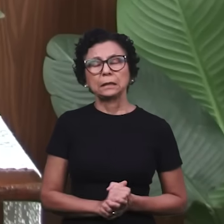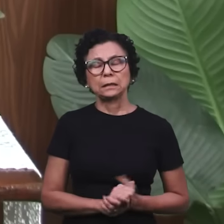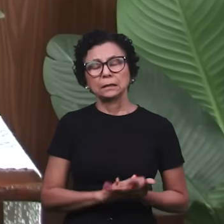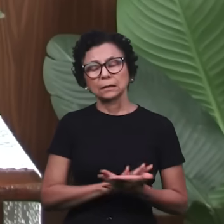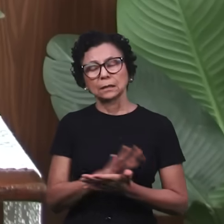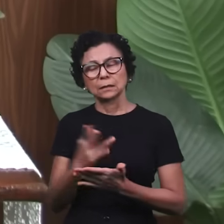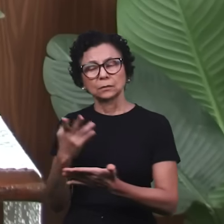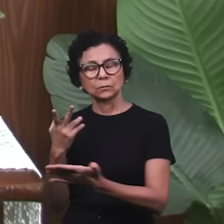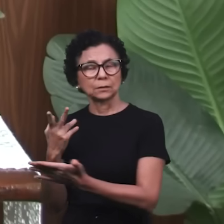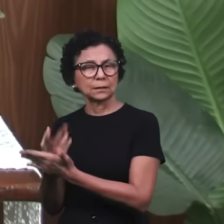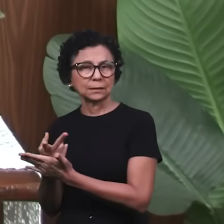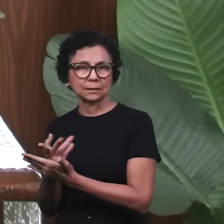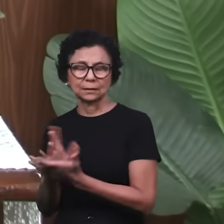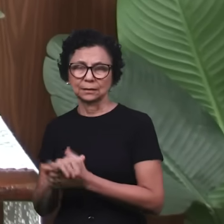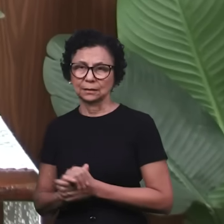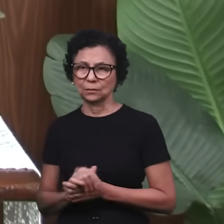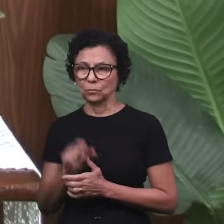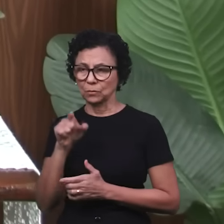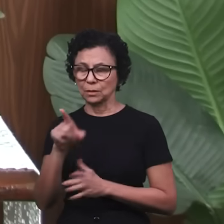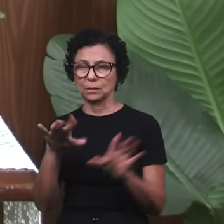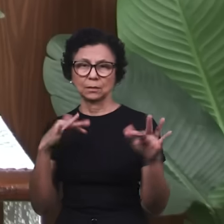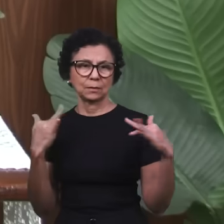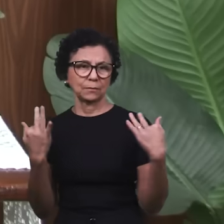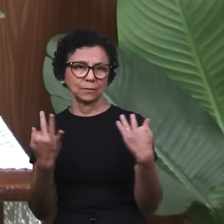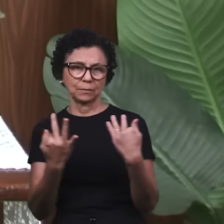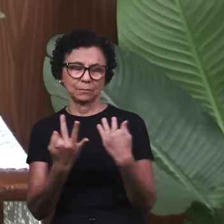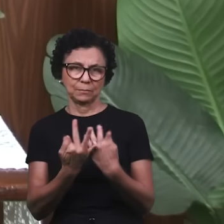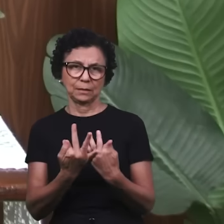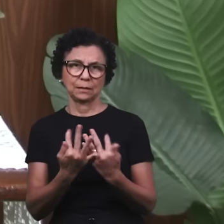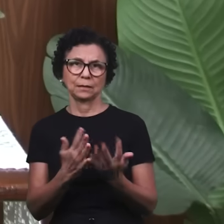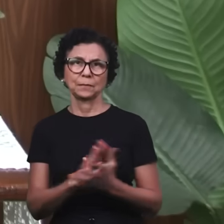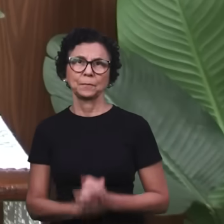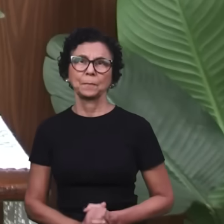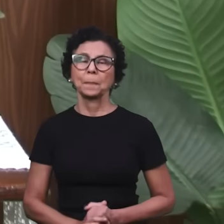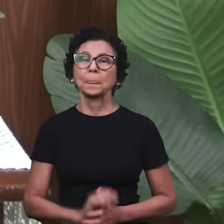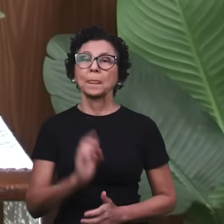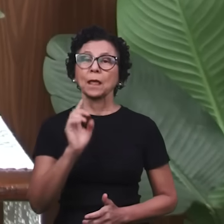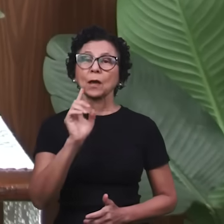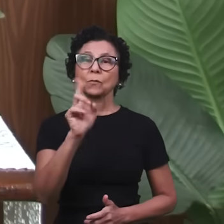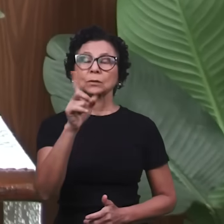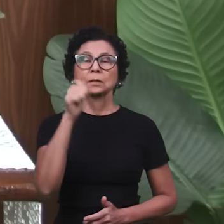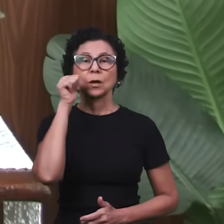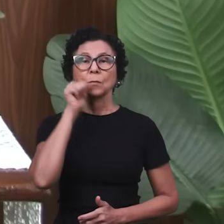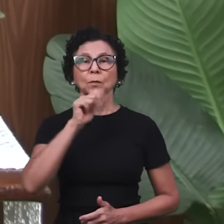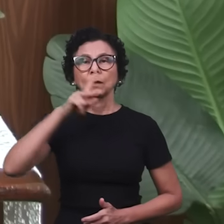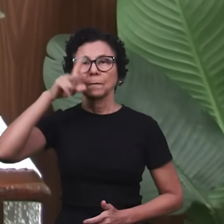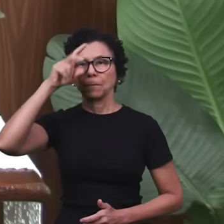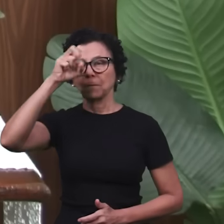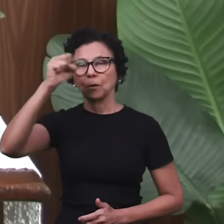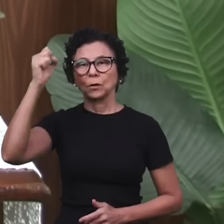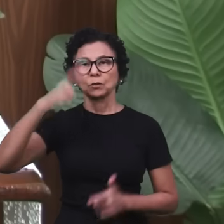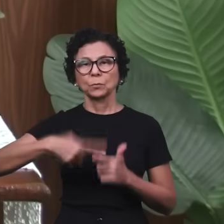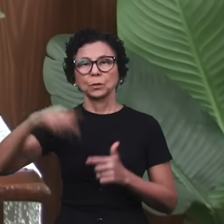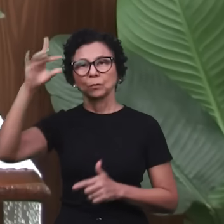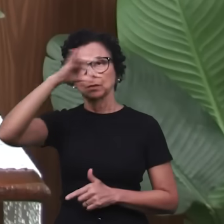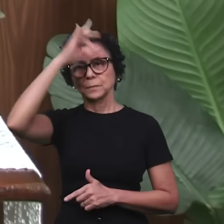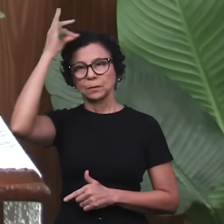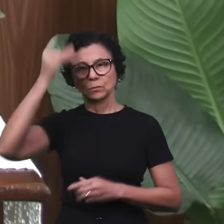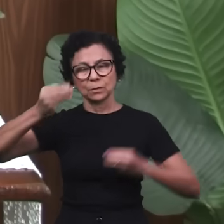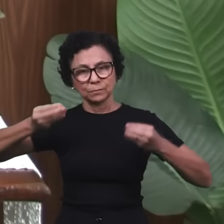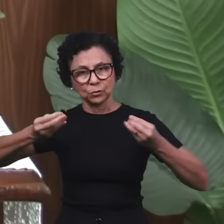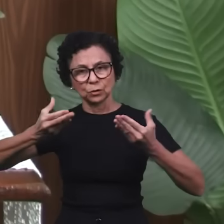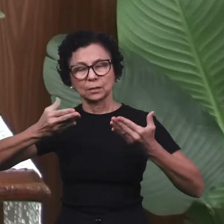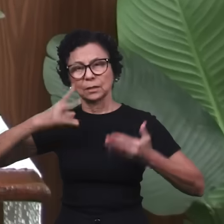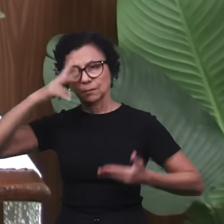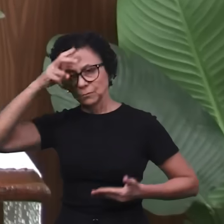família. Ele não te atacará, porque ele sabe que você tem a força do Espírito Santo de Deus. Então,